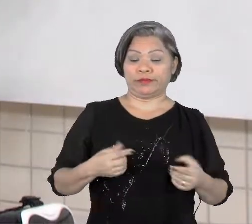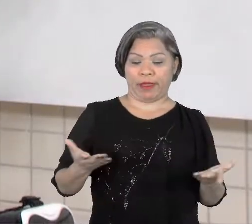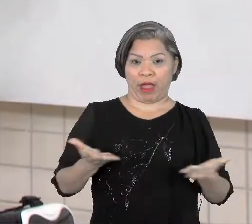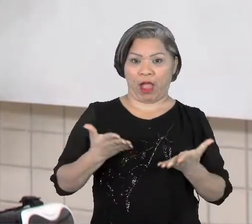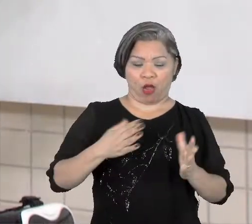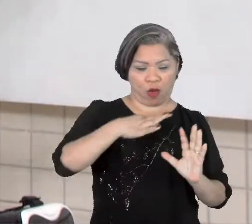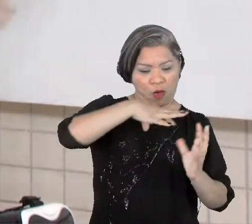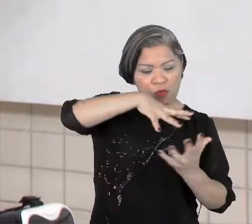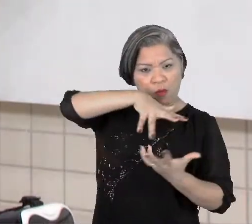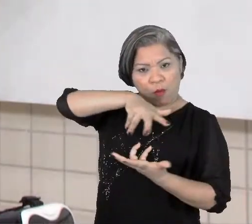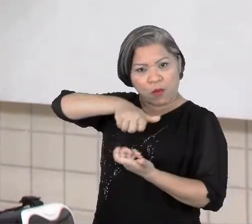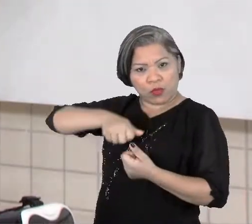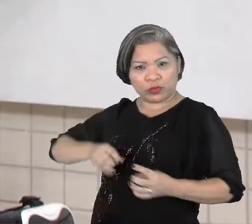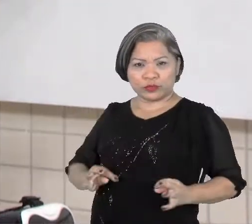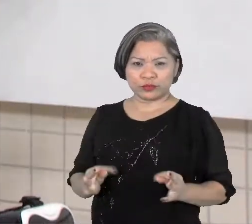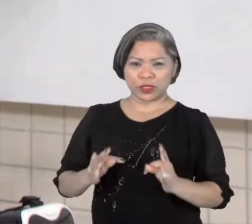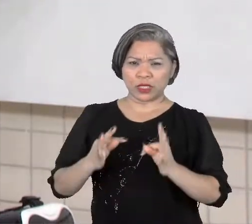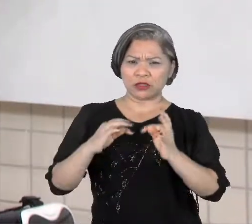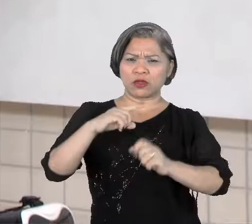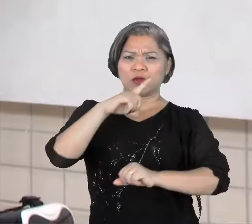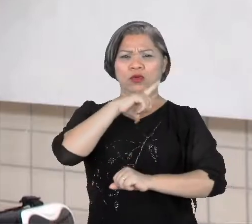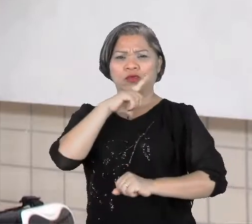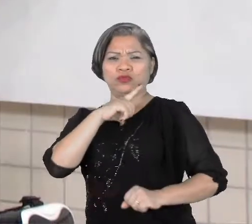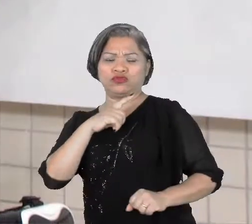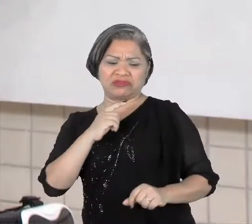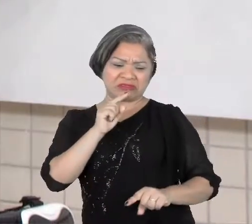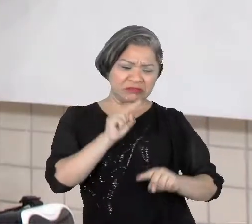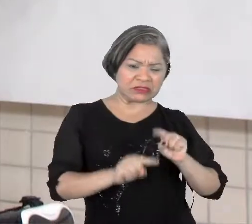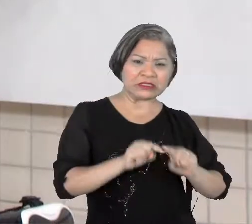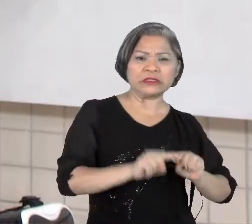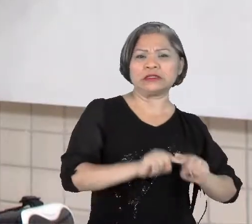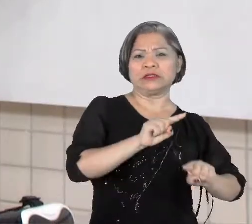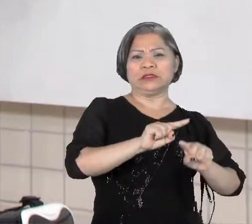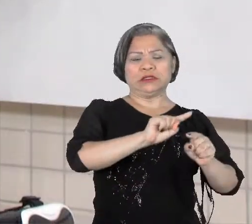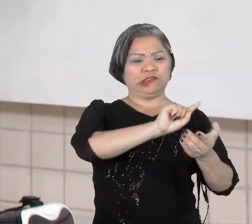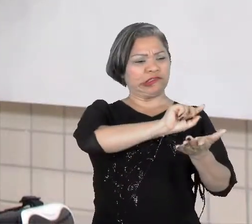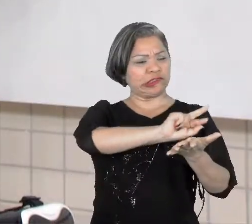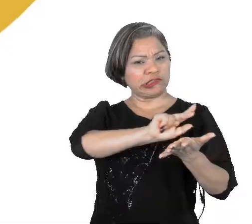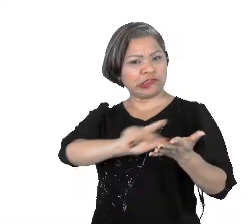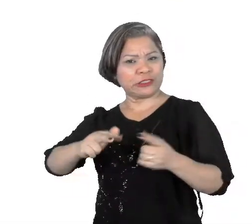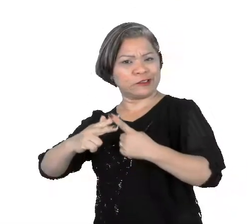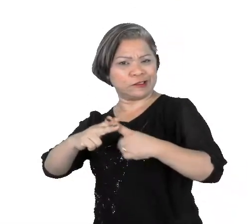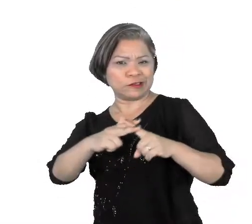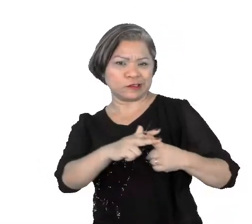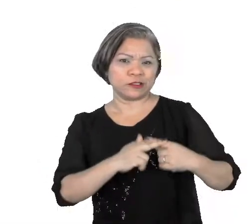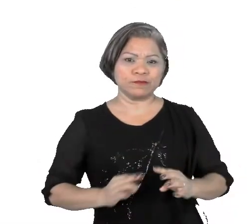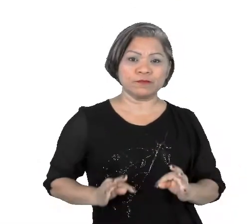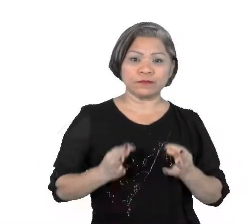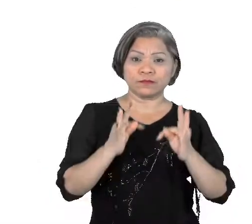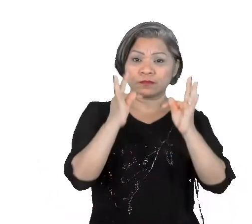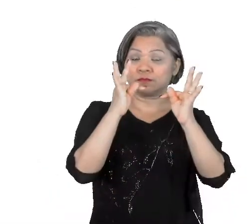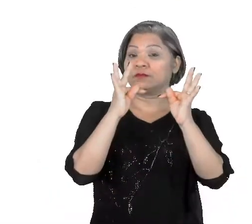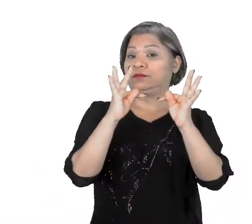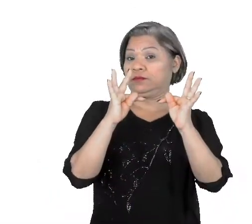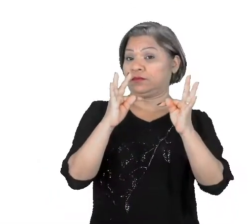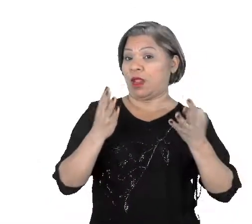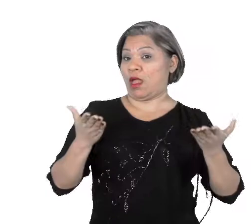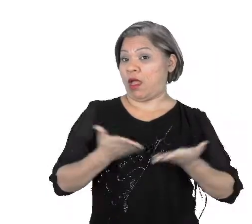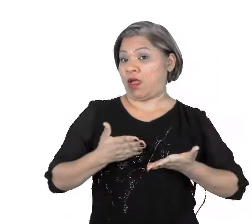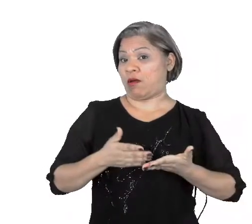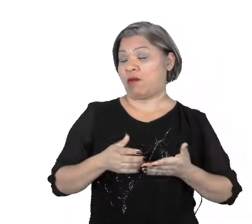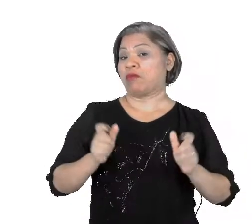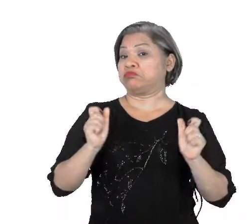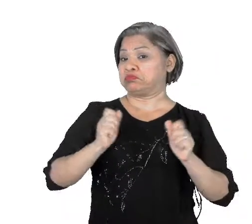mais ferramentas, instrumentos, objetos tecnológicos, agora nós precisamos nos